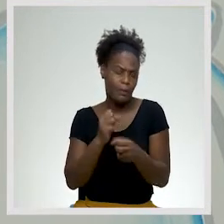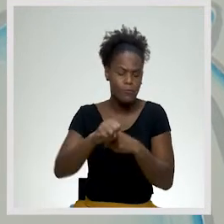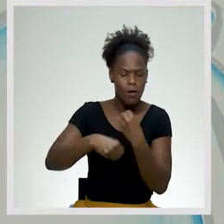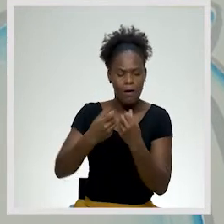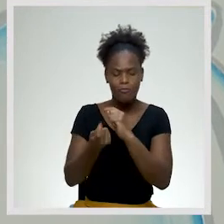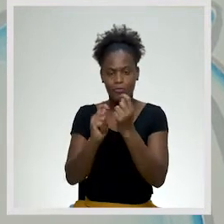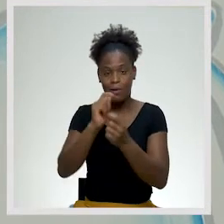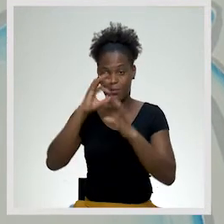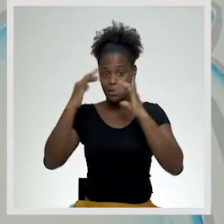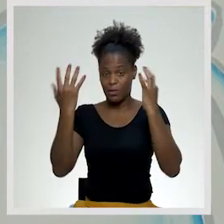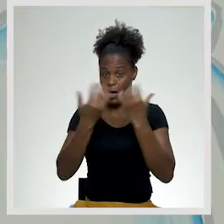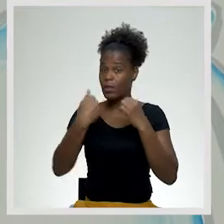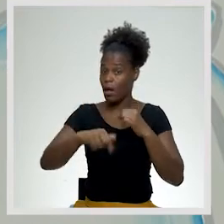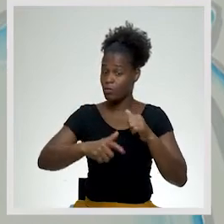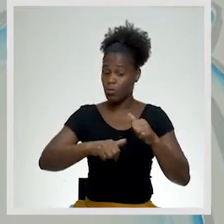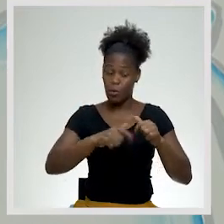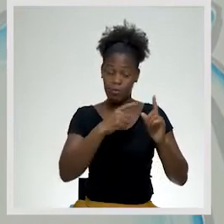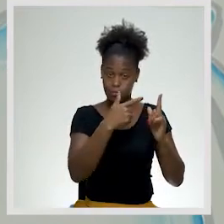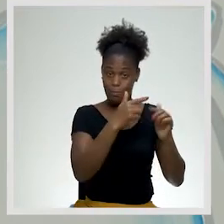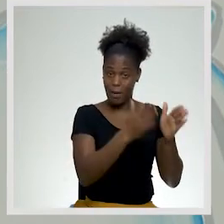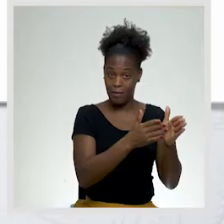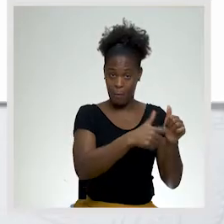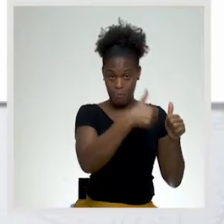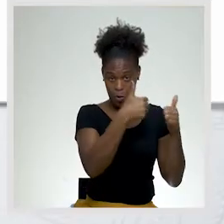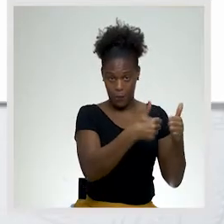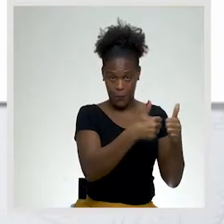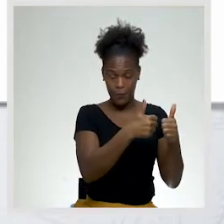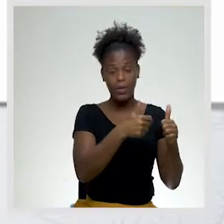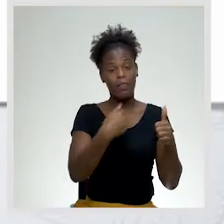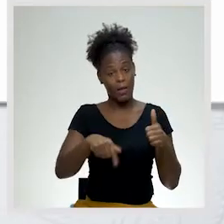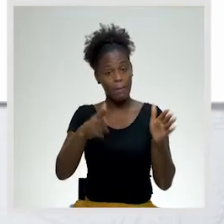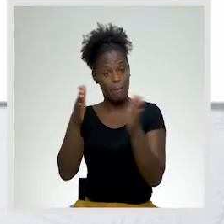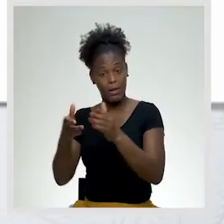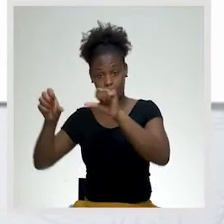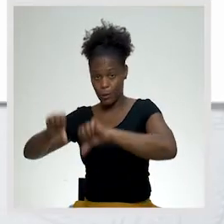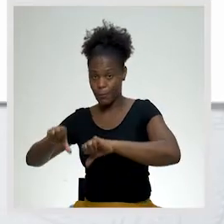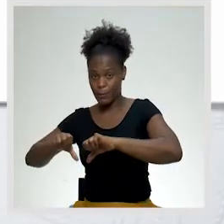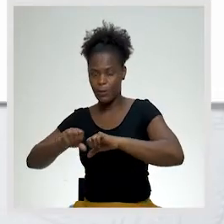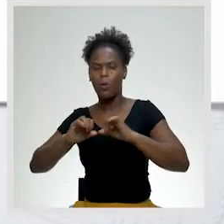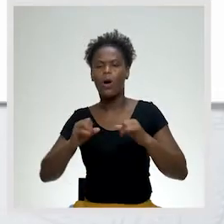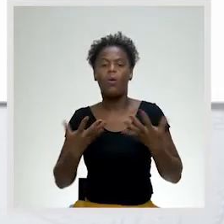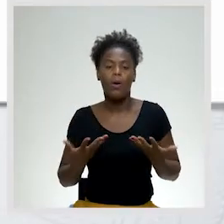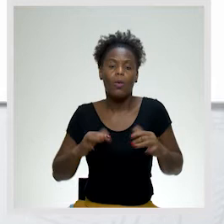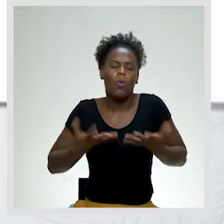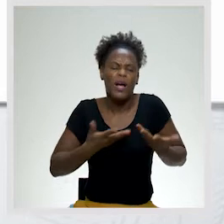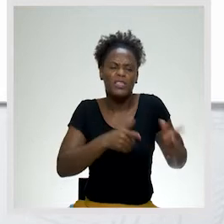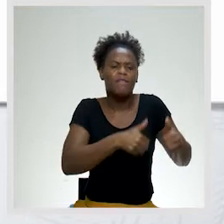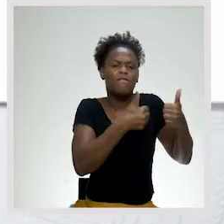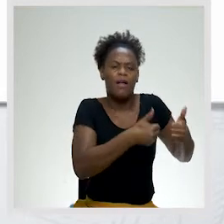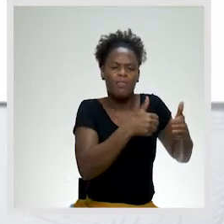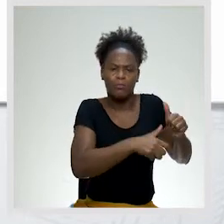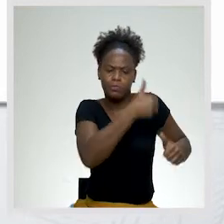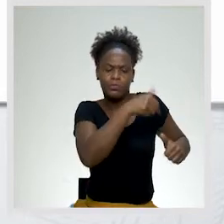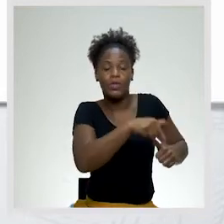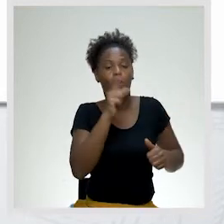vantagens e muitas desvantagens. Vejamos então, quais são algumas das vantagens do